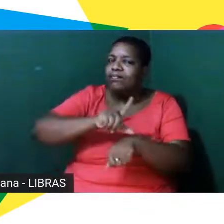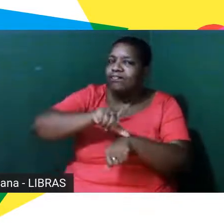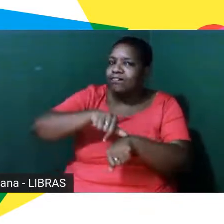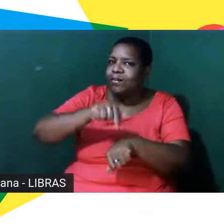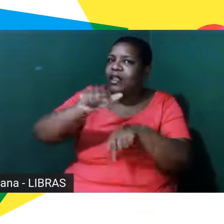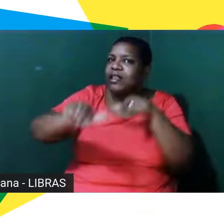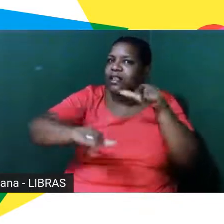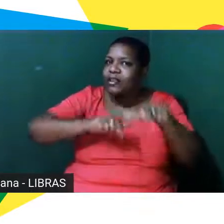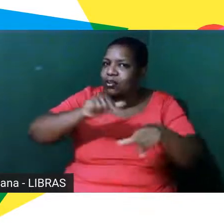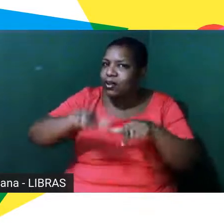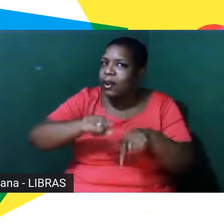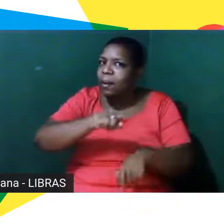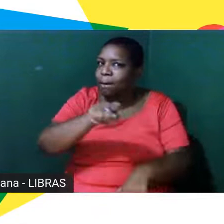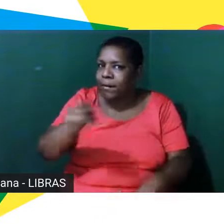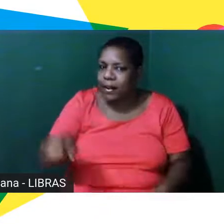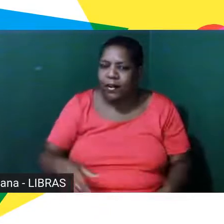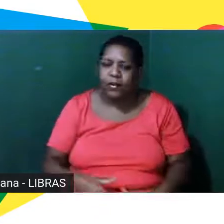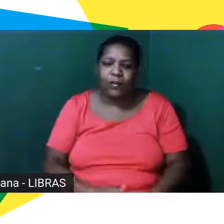trabalho